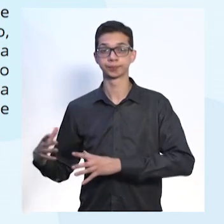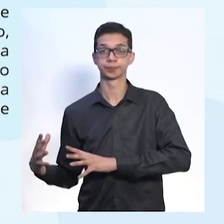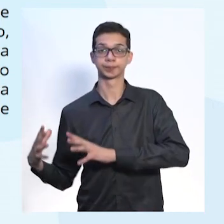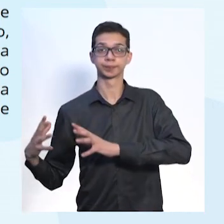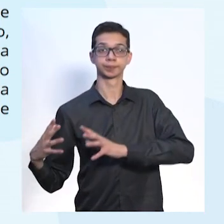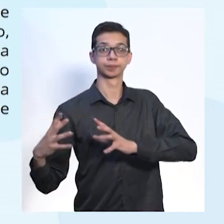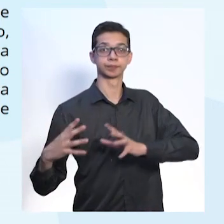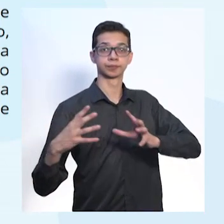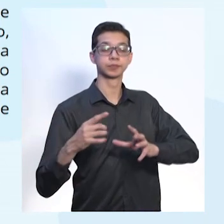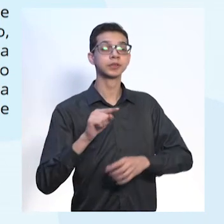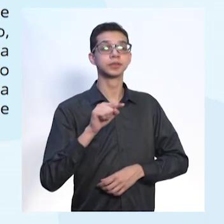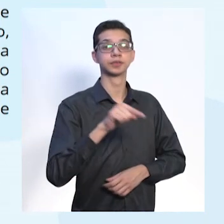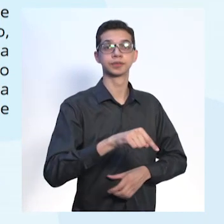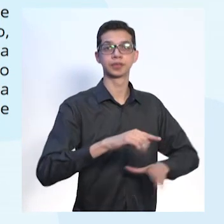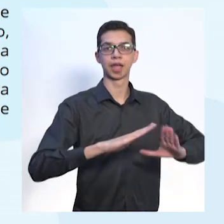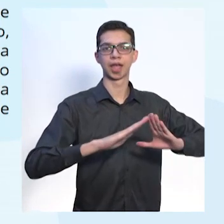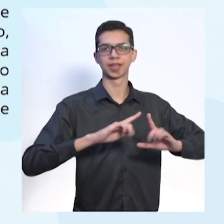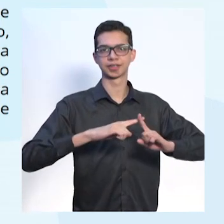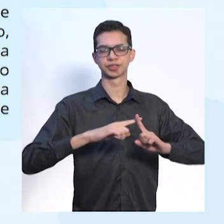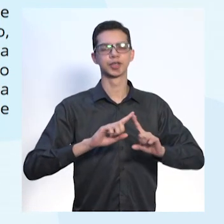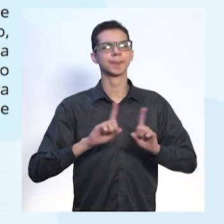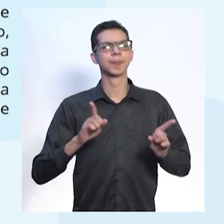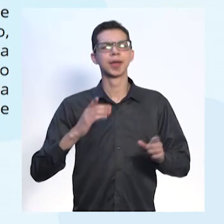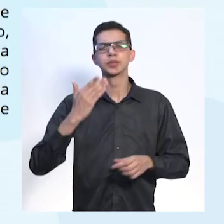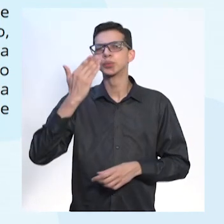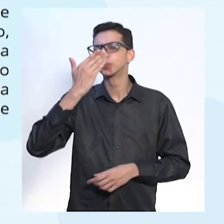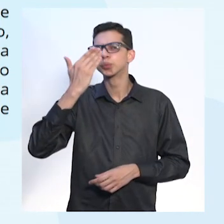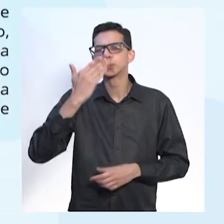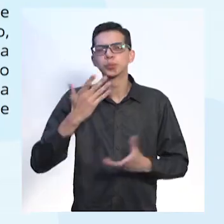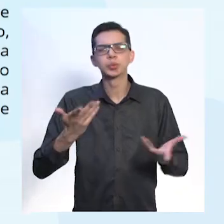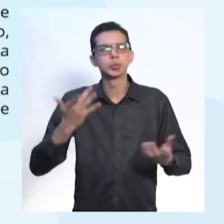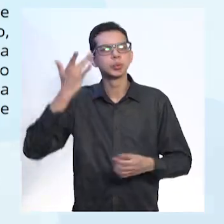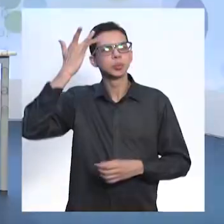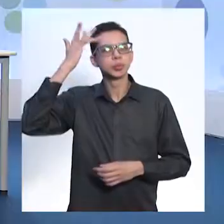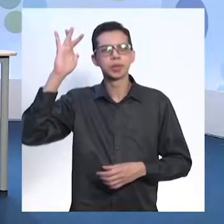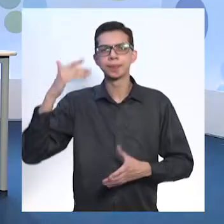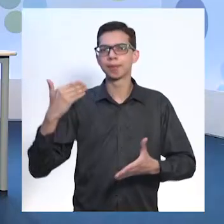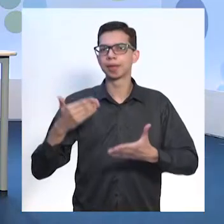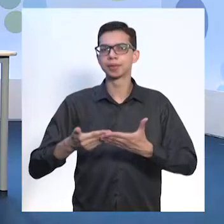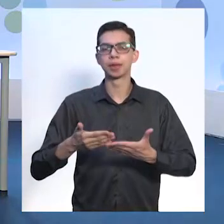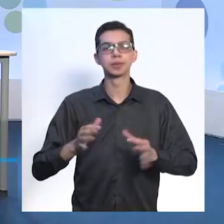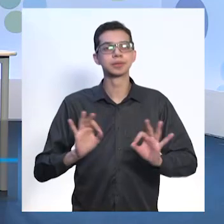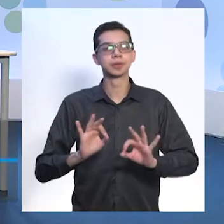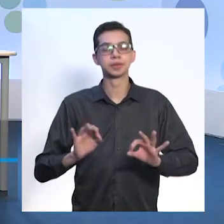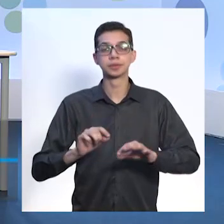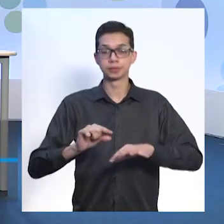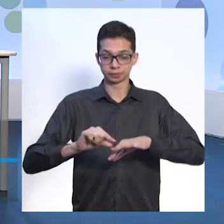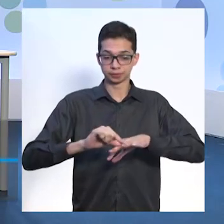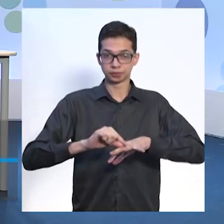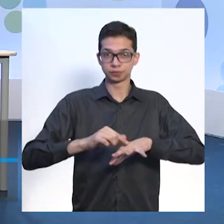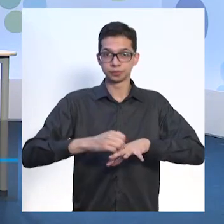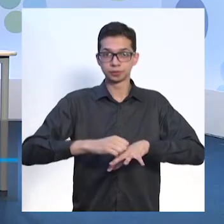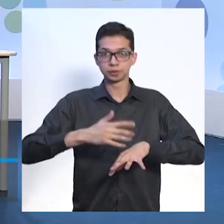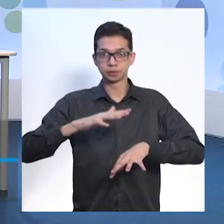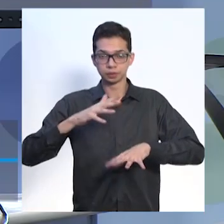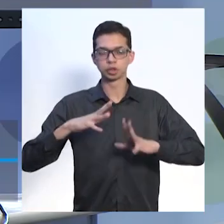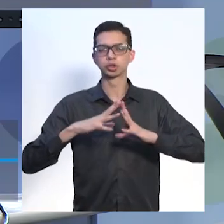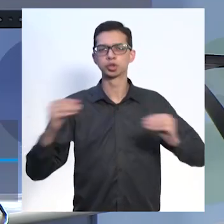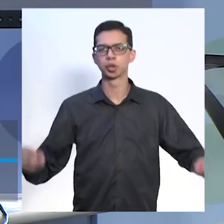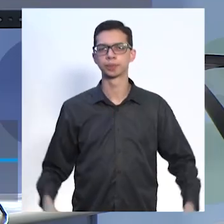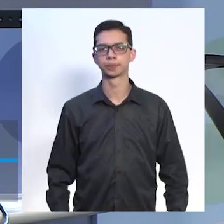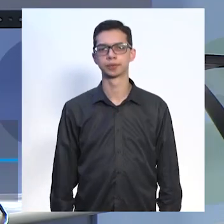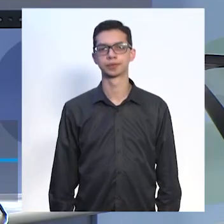hoje nada se sabe sobre o anel desaparecido. Então, temos uma notícia, e fizemos uma notícia a